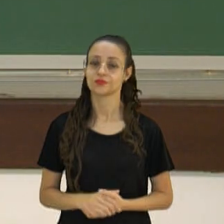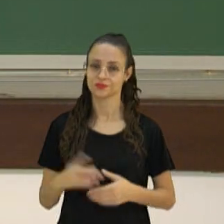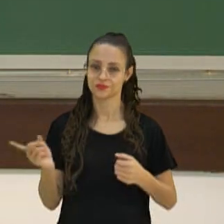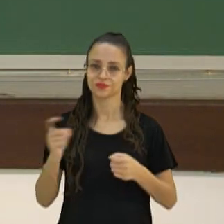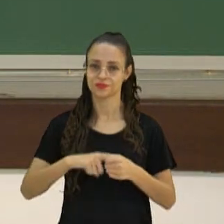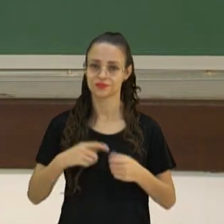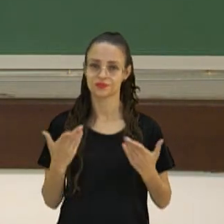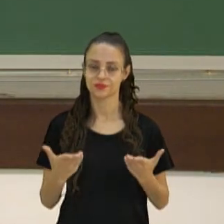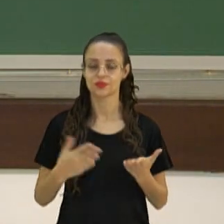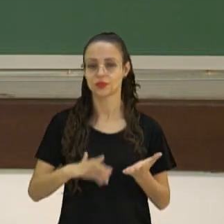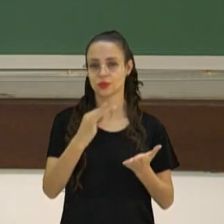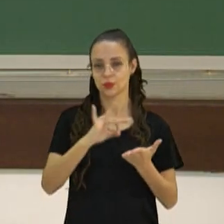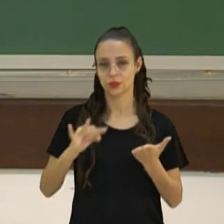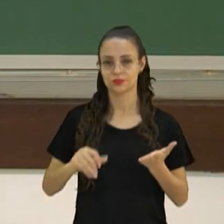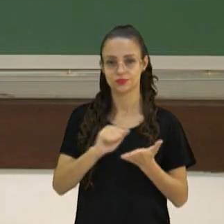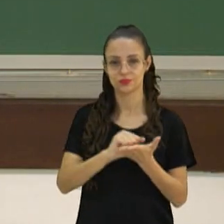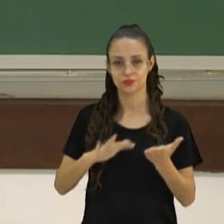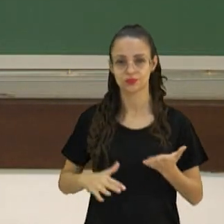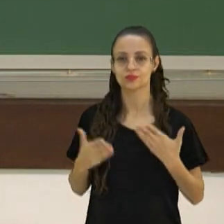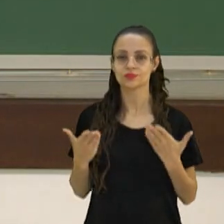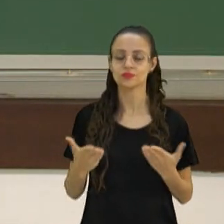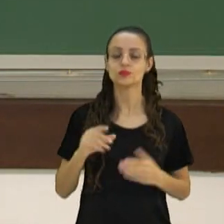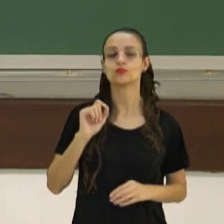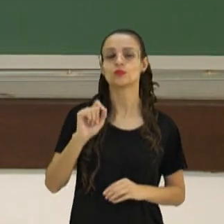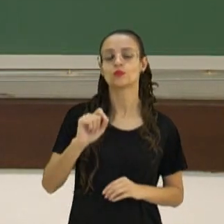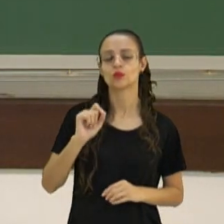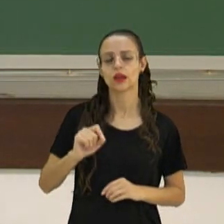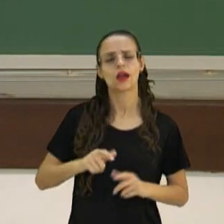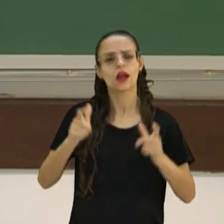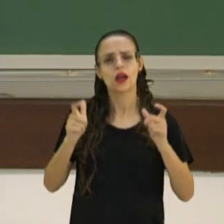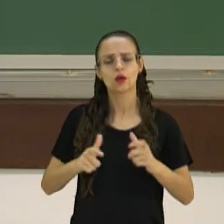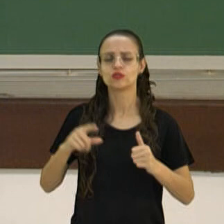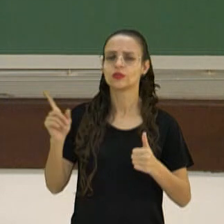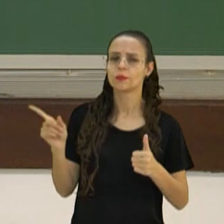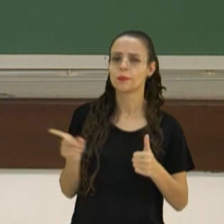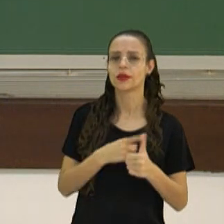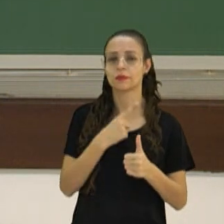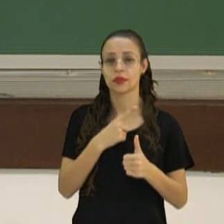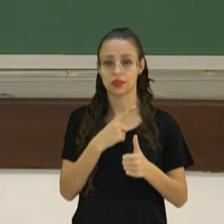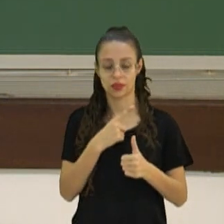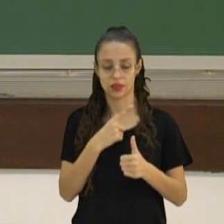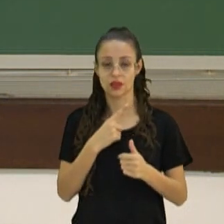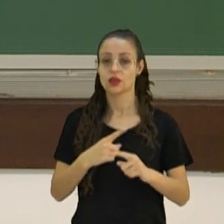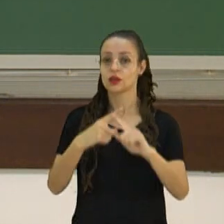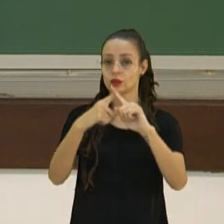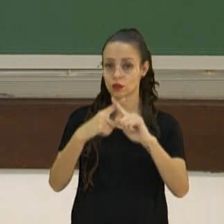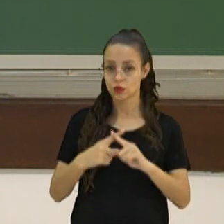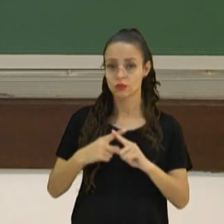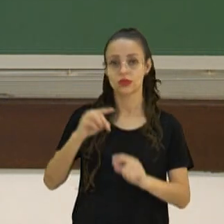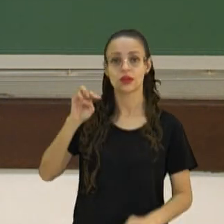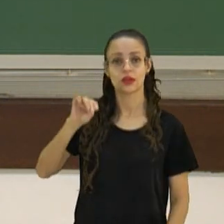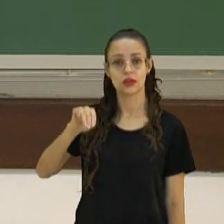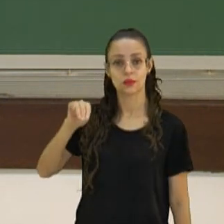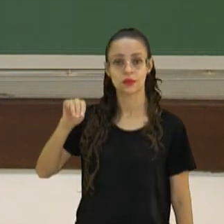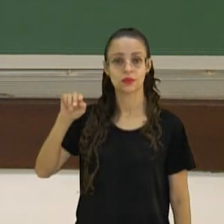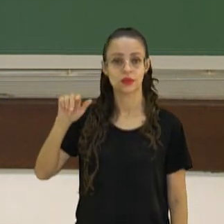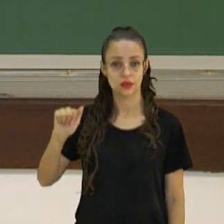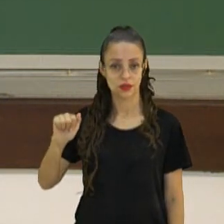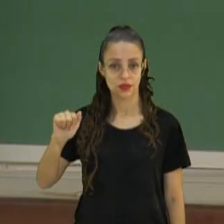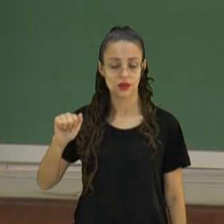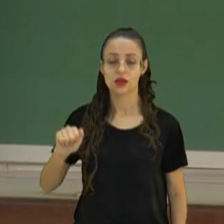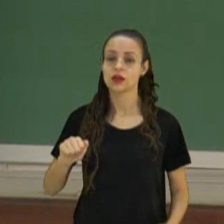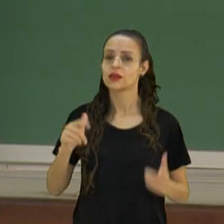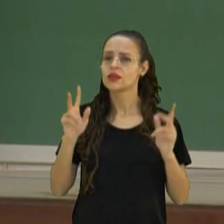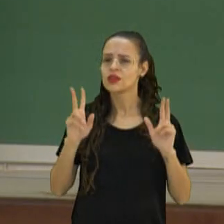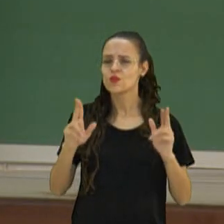Retornando então, galera, com a correção do nosso exercício, nossa atividade, que era onde ocorreu, né, a primeira competição de MMA nos